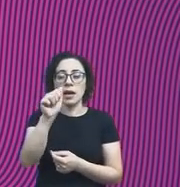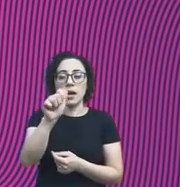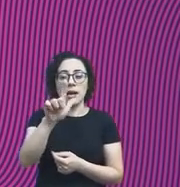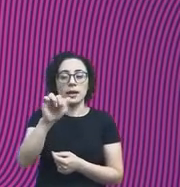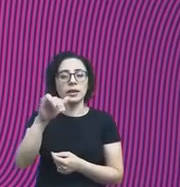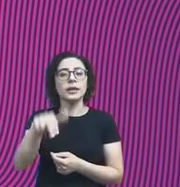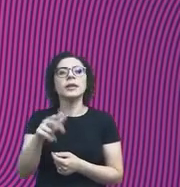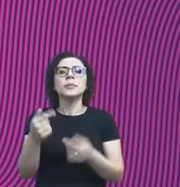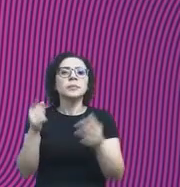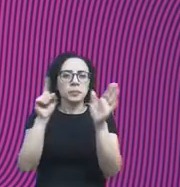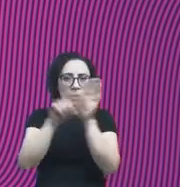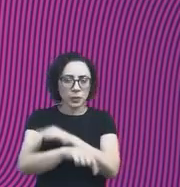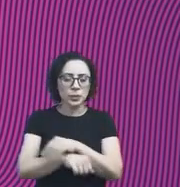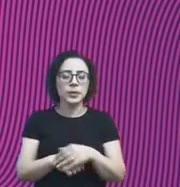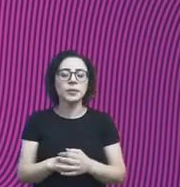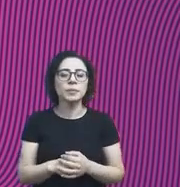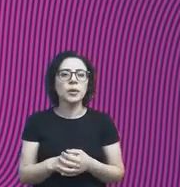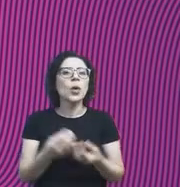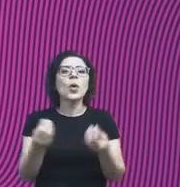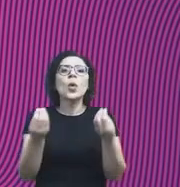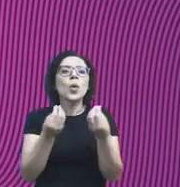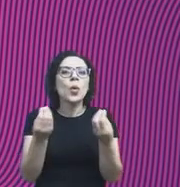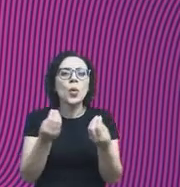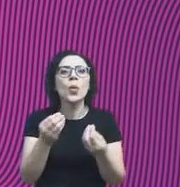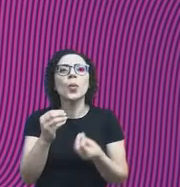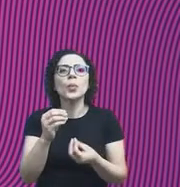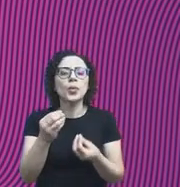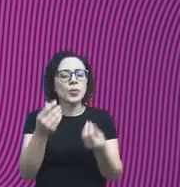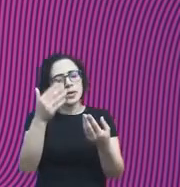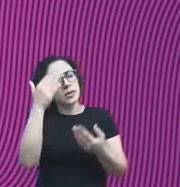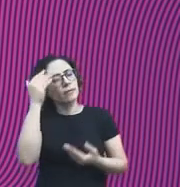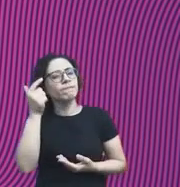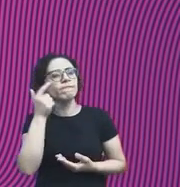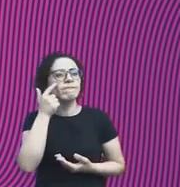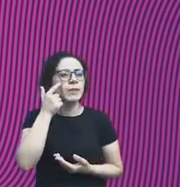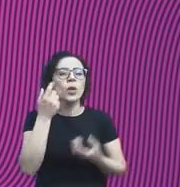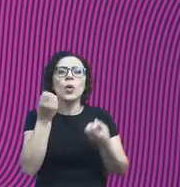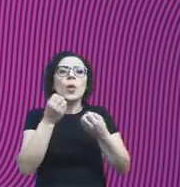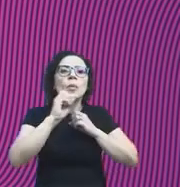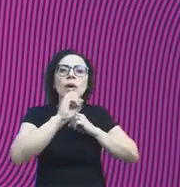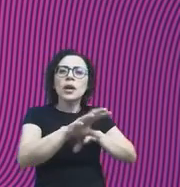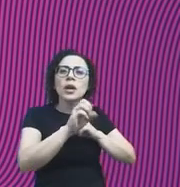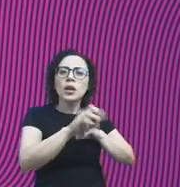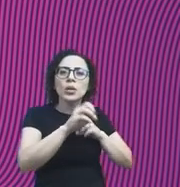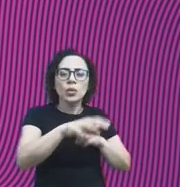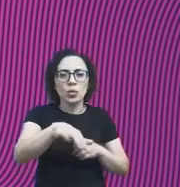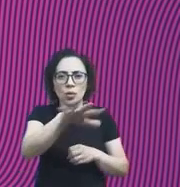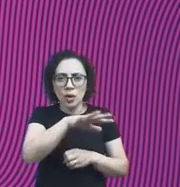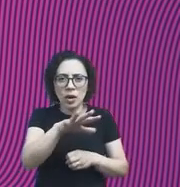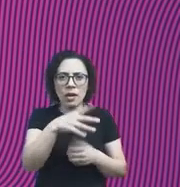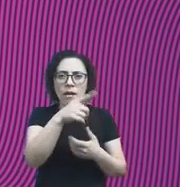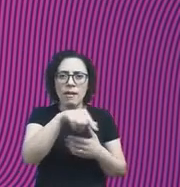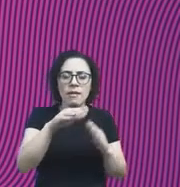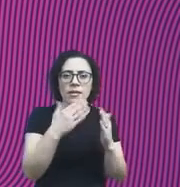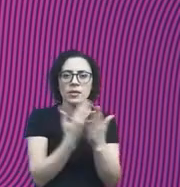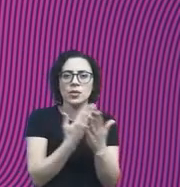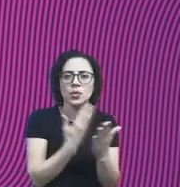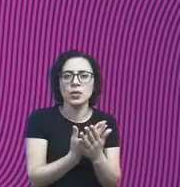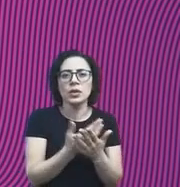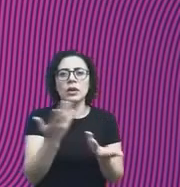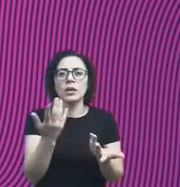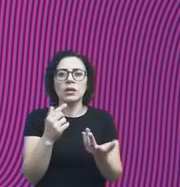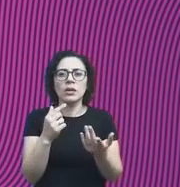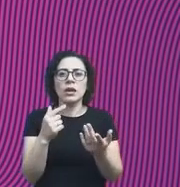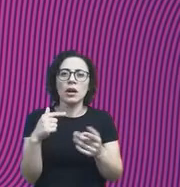vê o desafio de educar os pacientes em saúde, considerando a heterogeneidade cultural e educacional